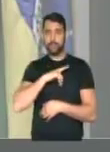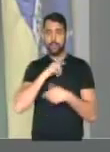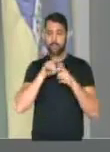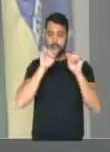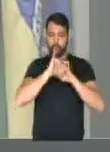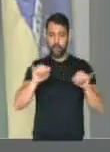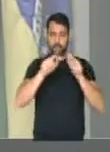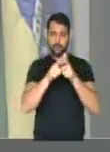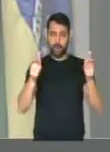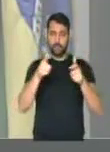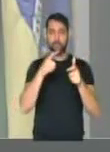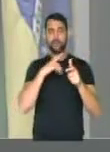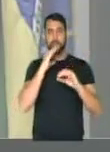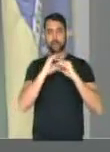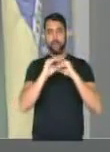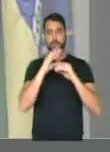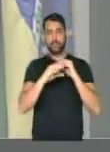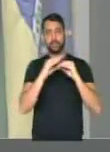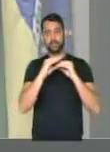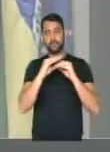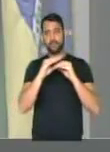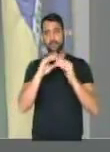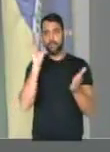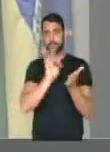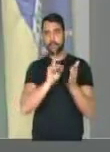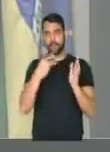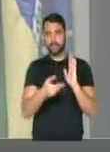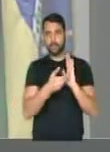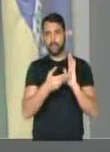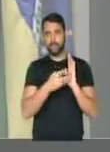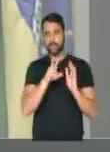ampla divulgação dos meios de comunicação oficial desta casa e na Voz do Brasil. Muito obrigado.